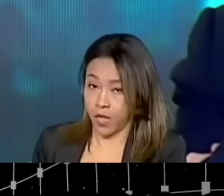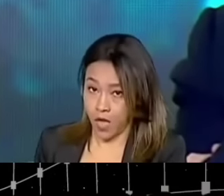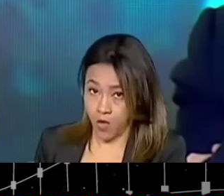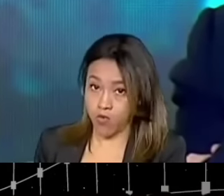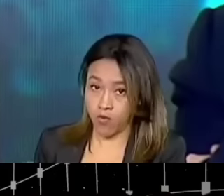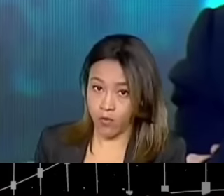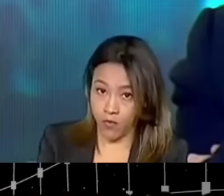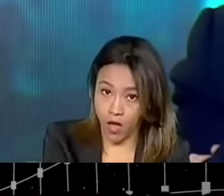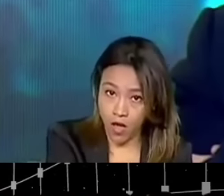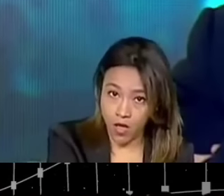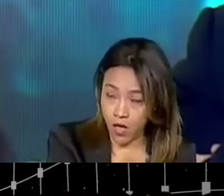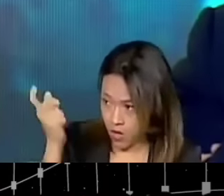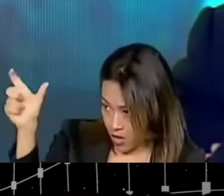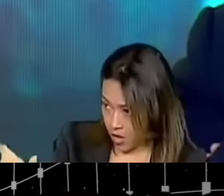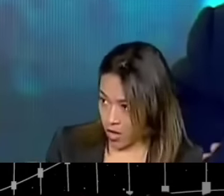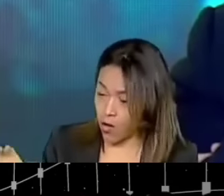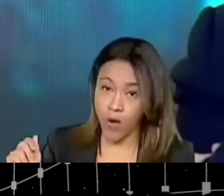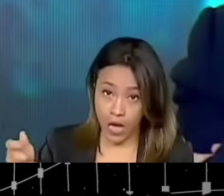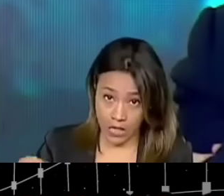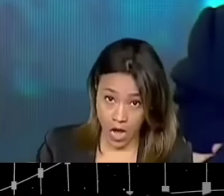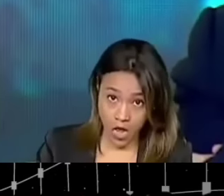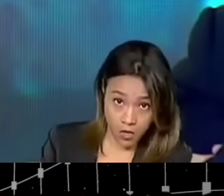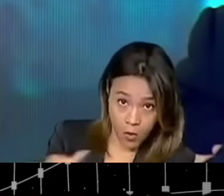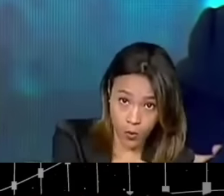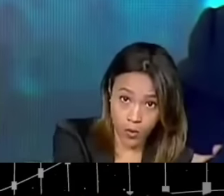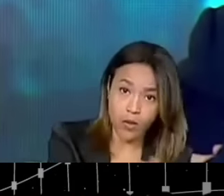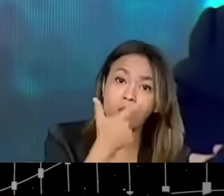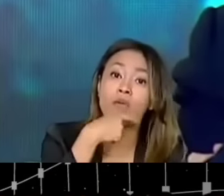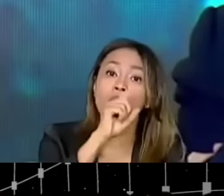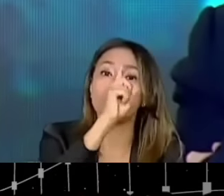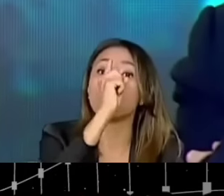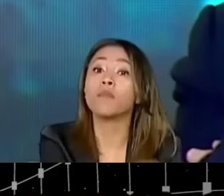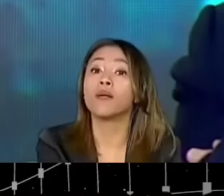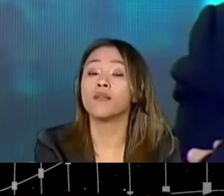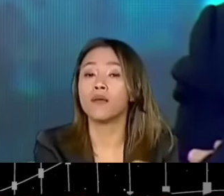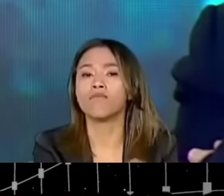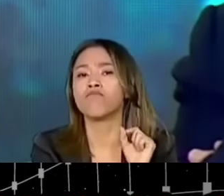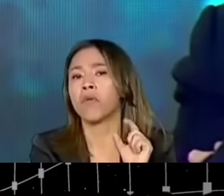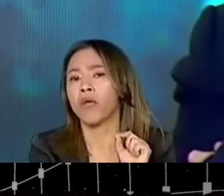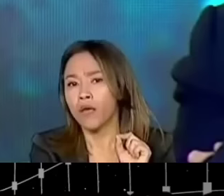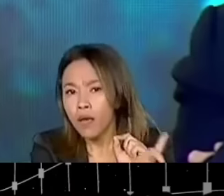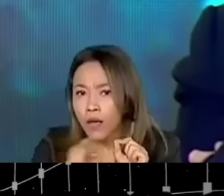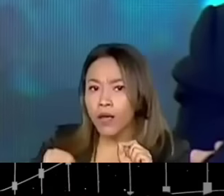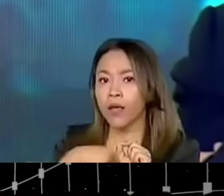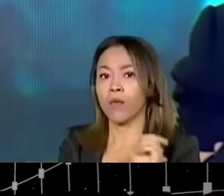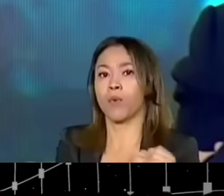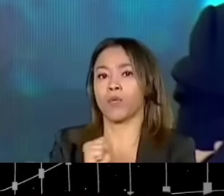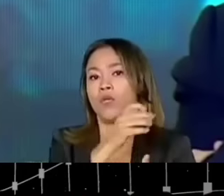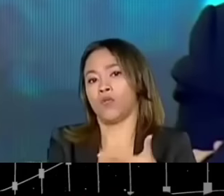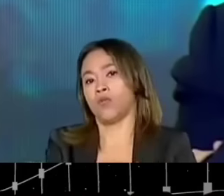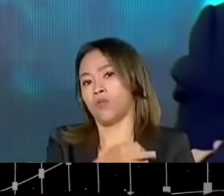eu? É o doutor Andrei? Não. Quem determina a busca e apreensão é o Poder Judiciário.